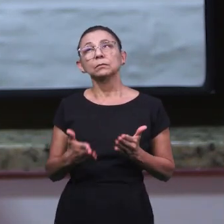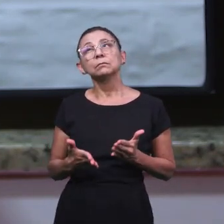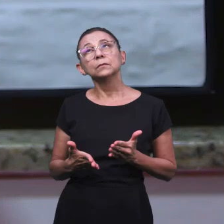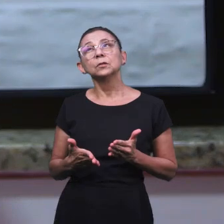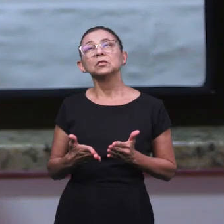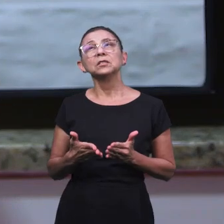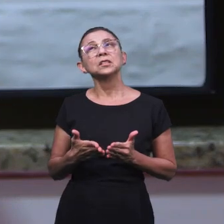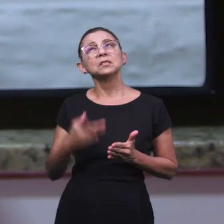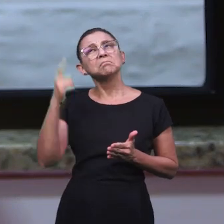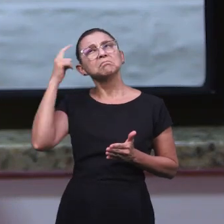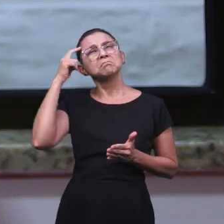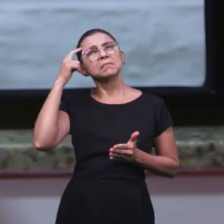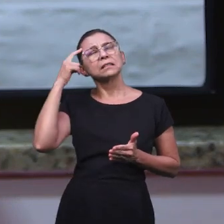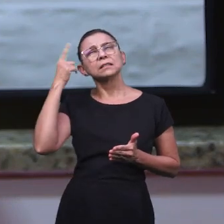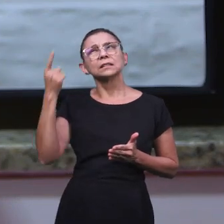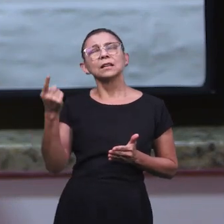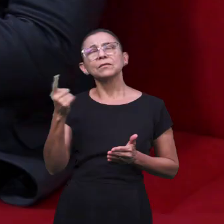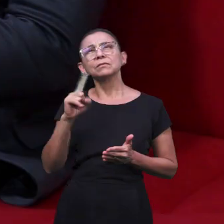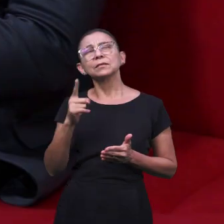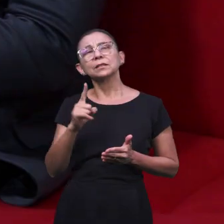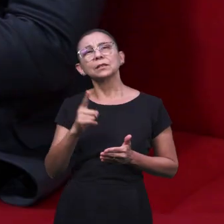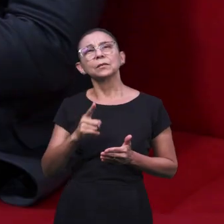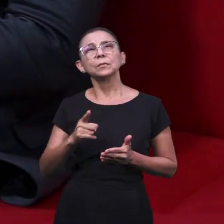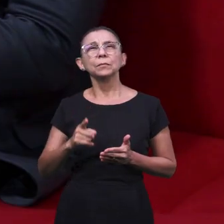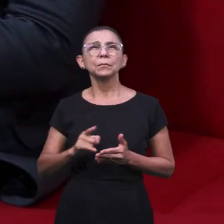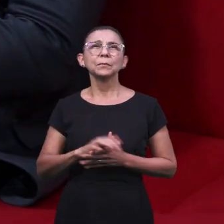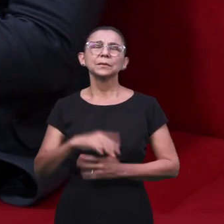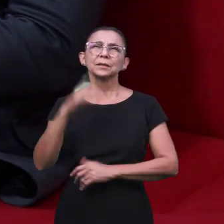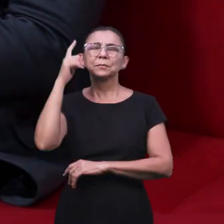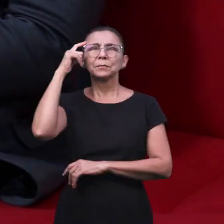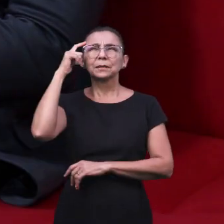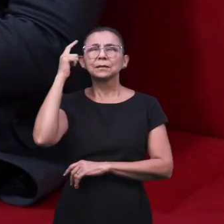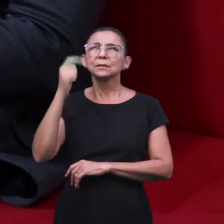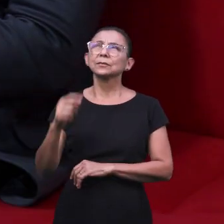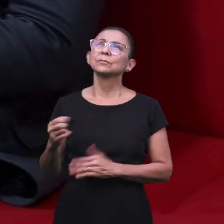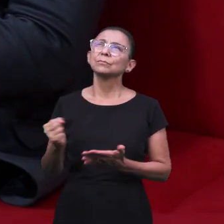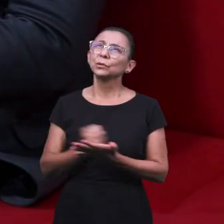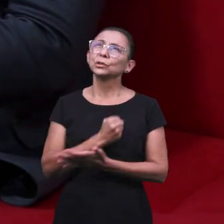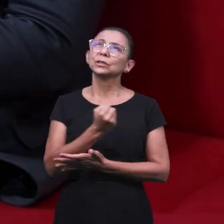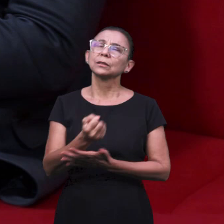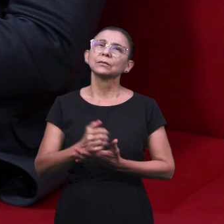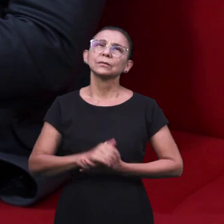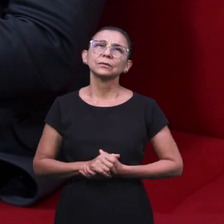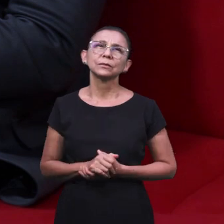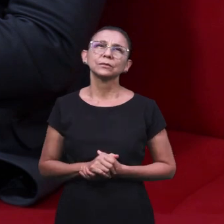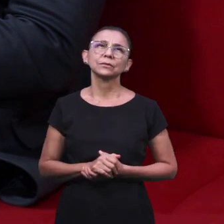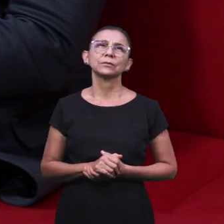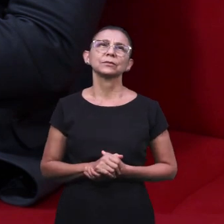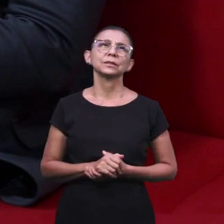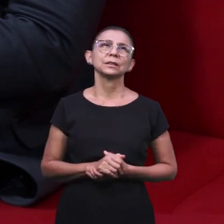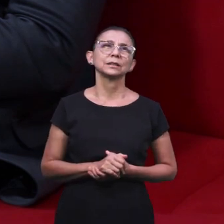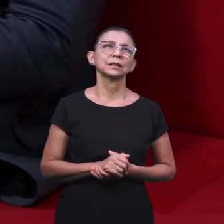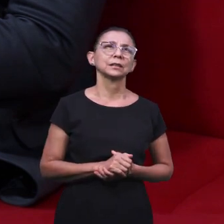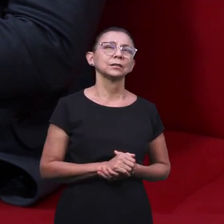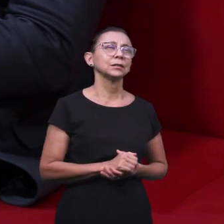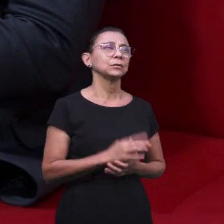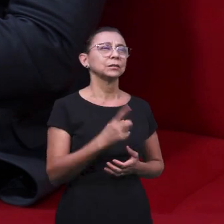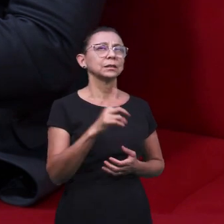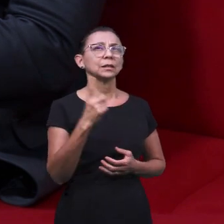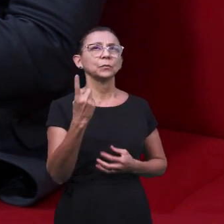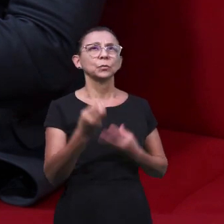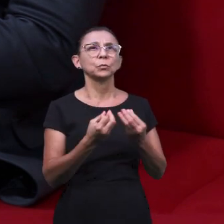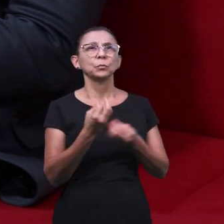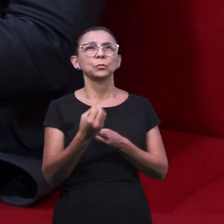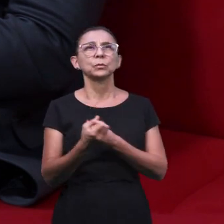medida que foi passando o tempo, eu fui pensando, né? Puxa, não tem muita bibliografia sobre isso, né?